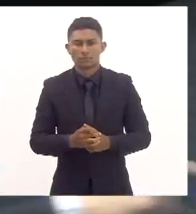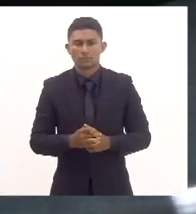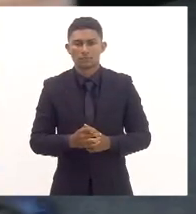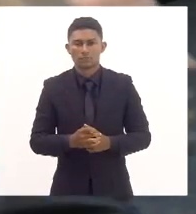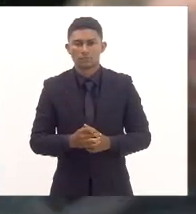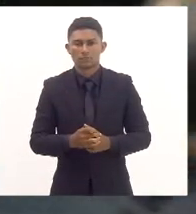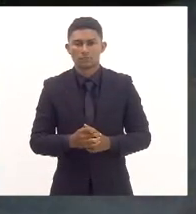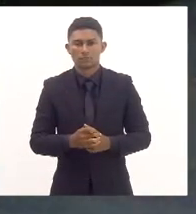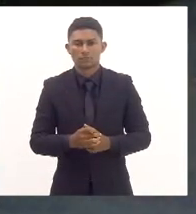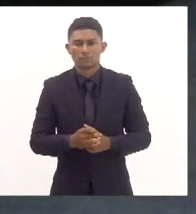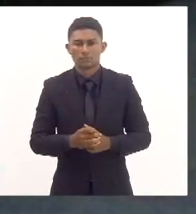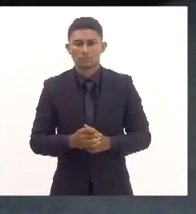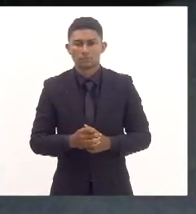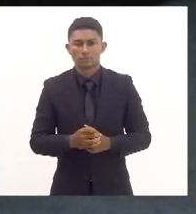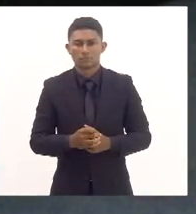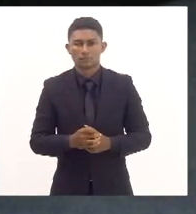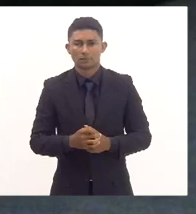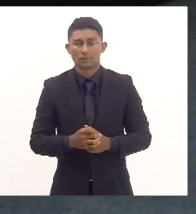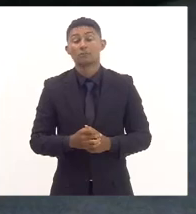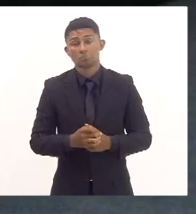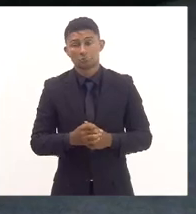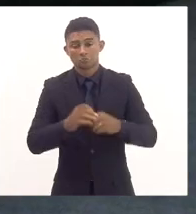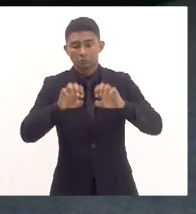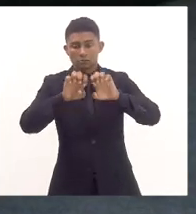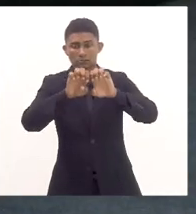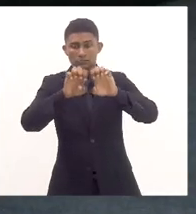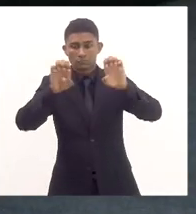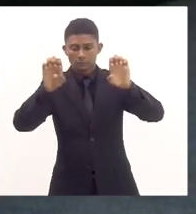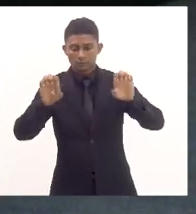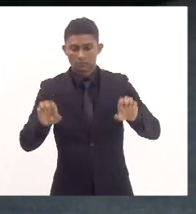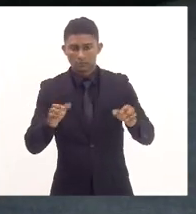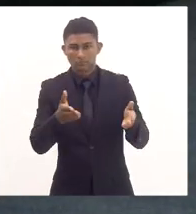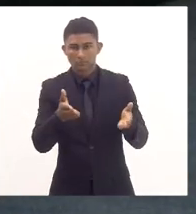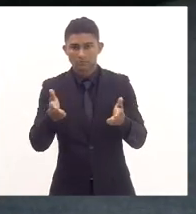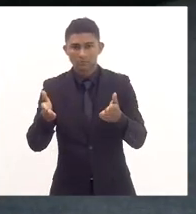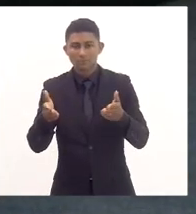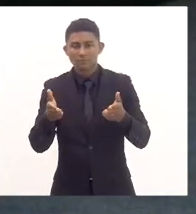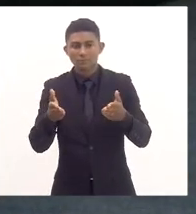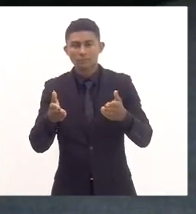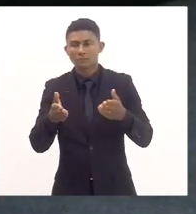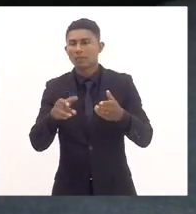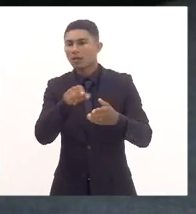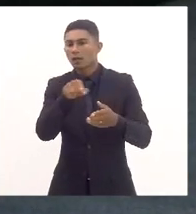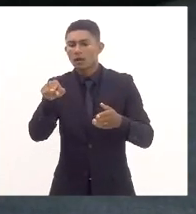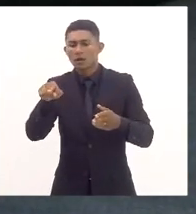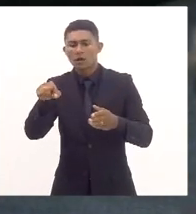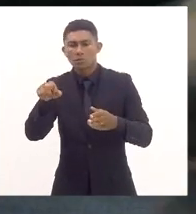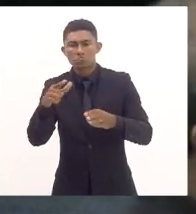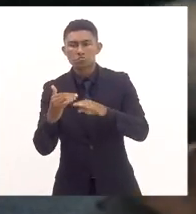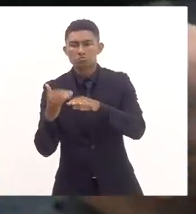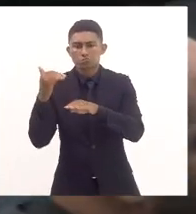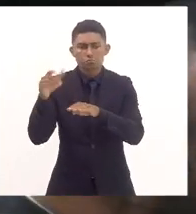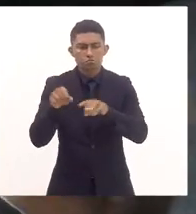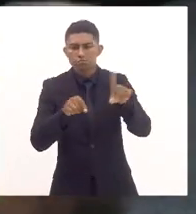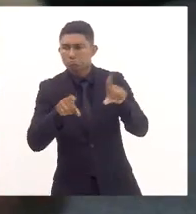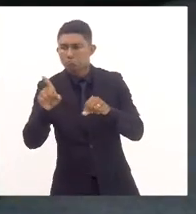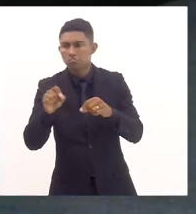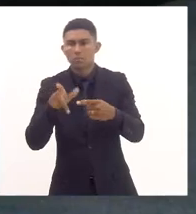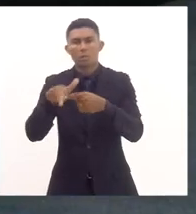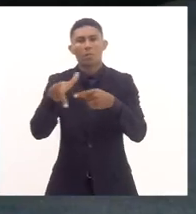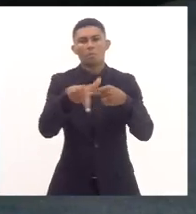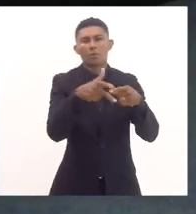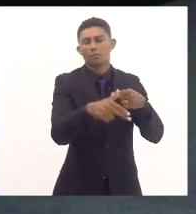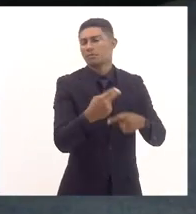e na estrutura de cargos EA maneira com que isso se estabelece